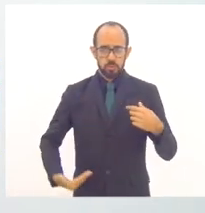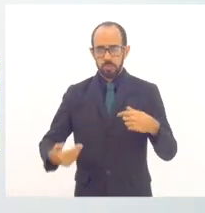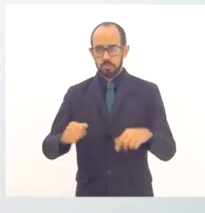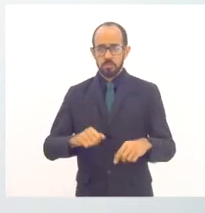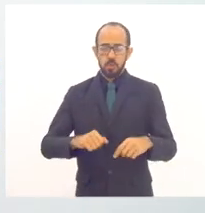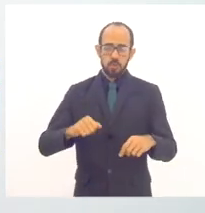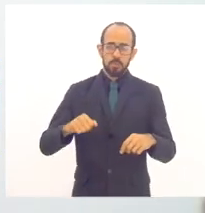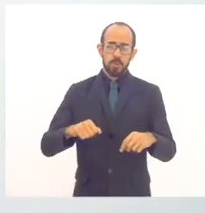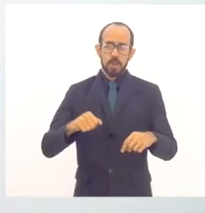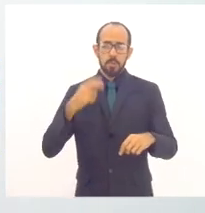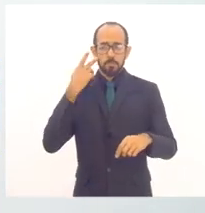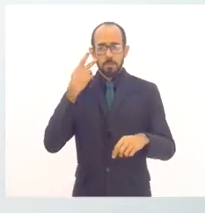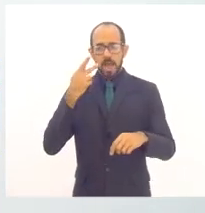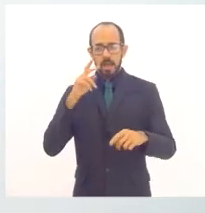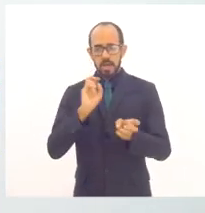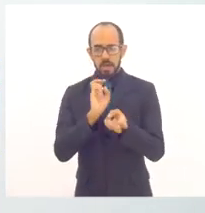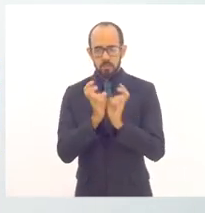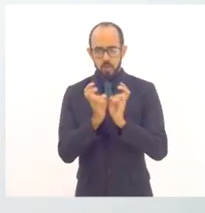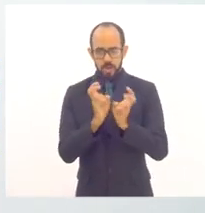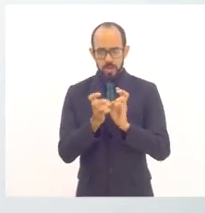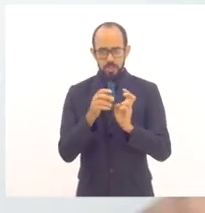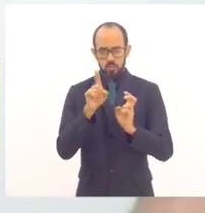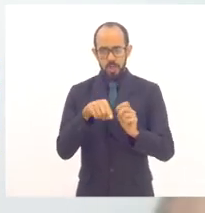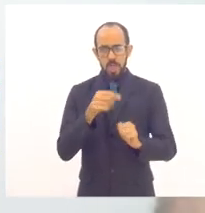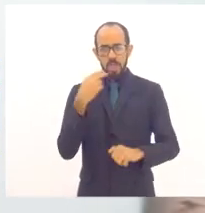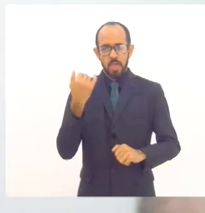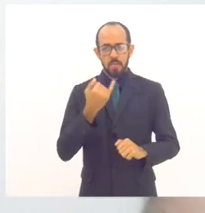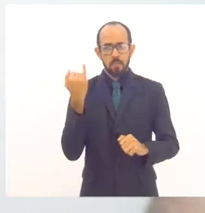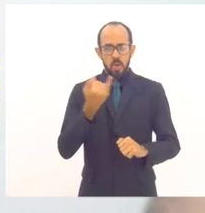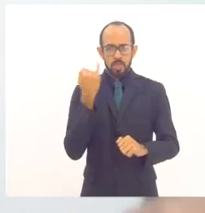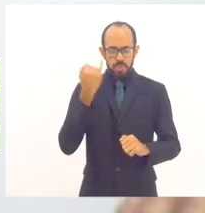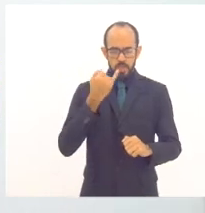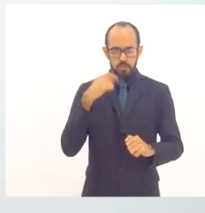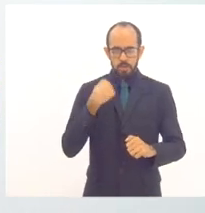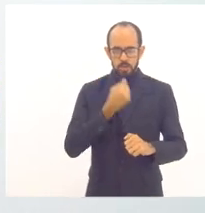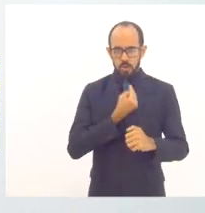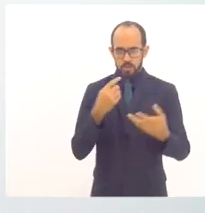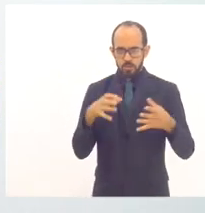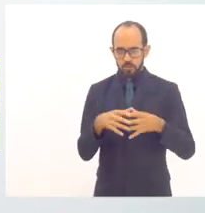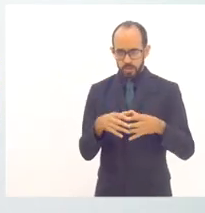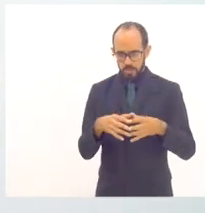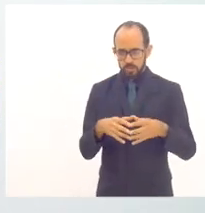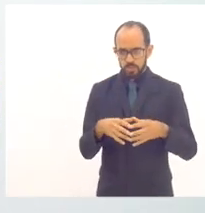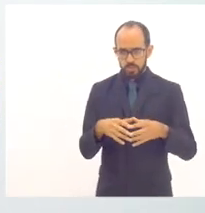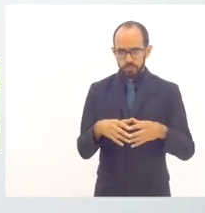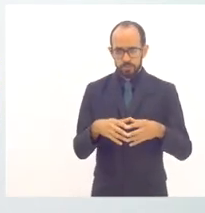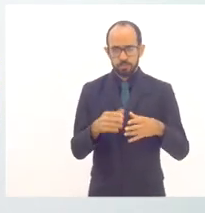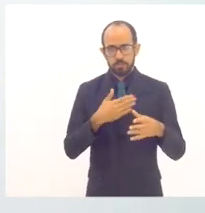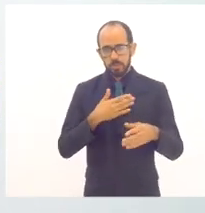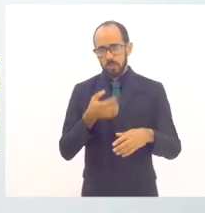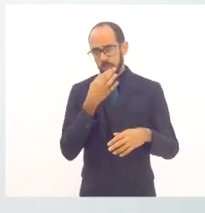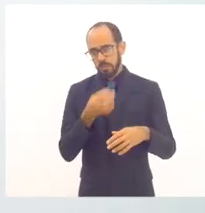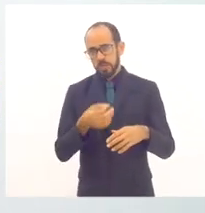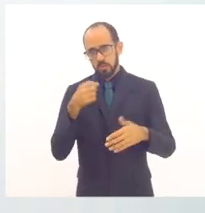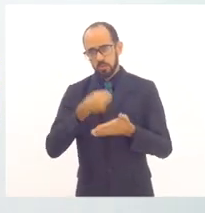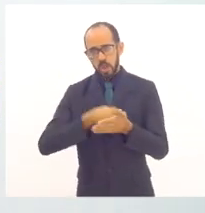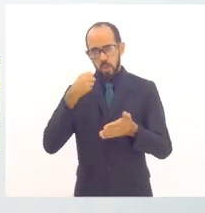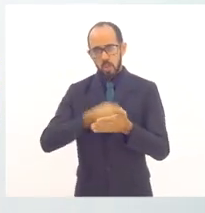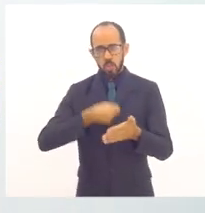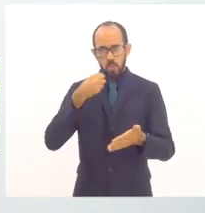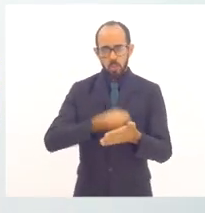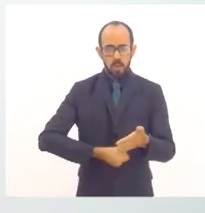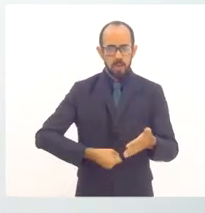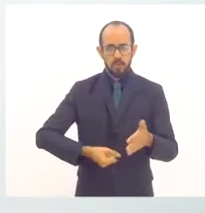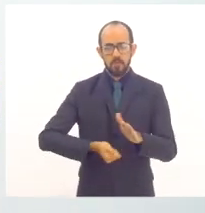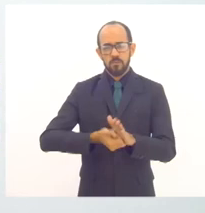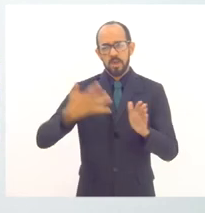interessante, e acho que isso que é importante para a nossa comunidade. Eu, particularmente, já militei em várias frentes, inclusive já fui